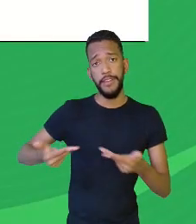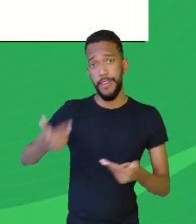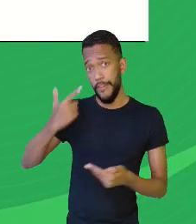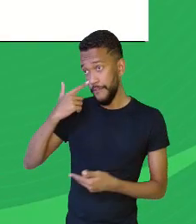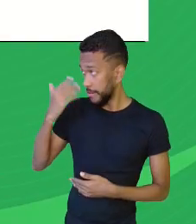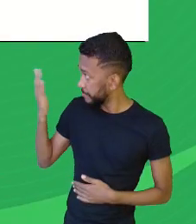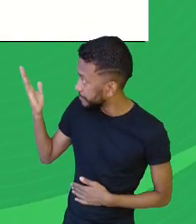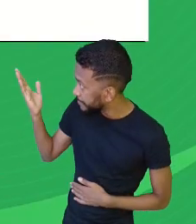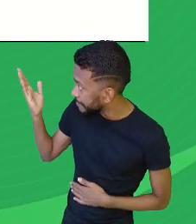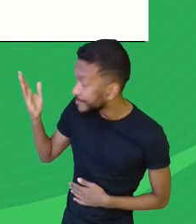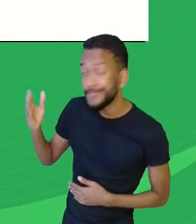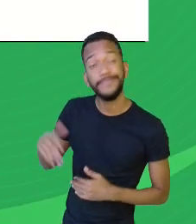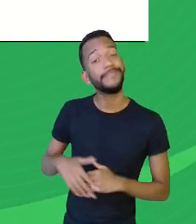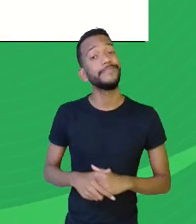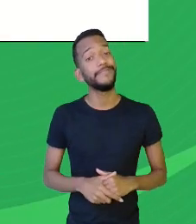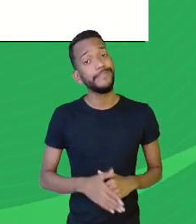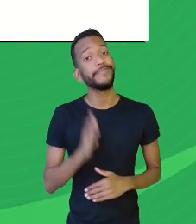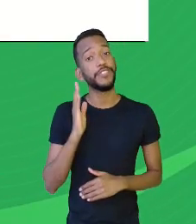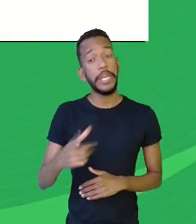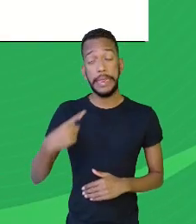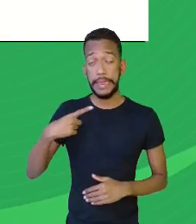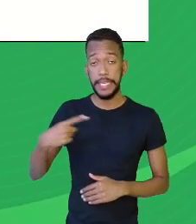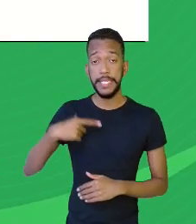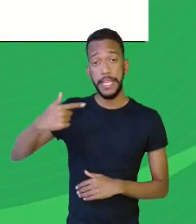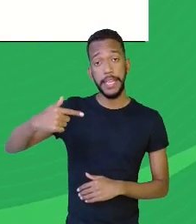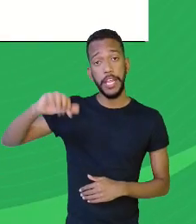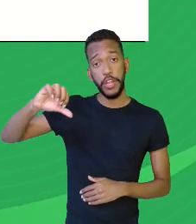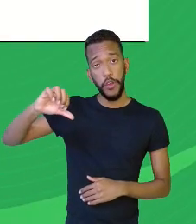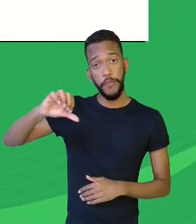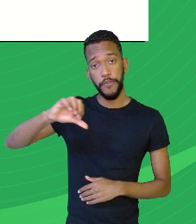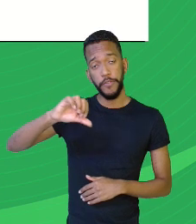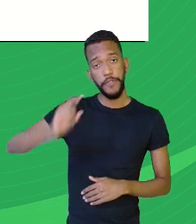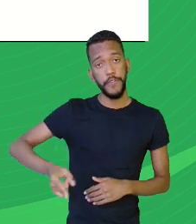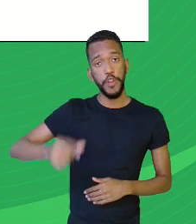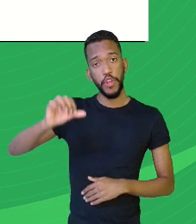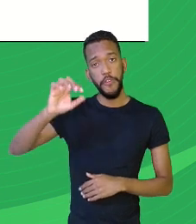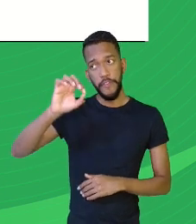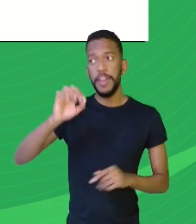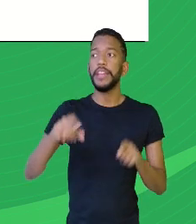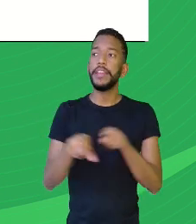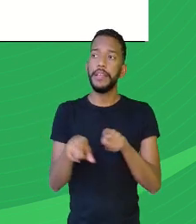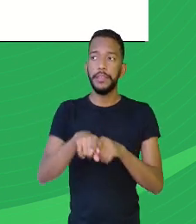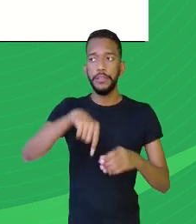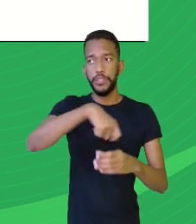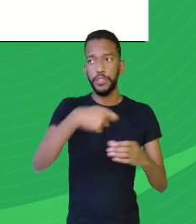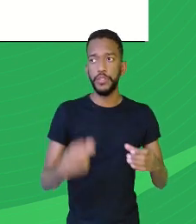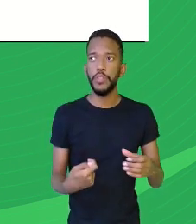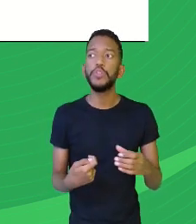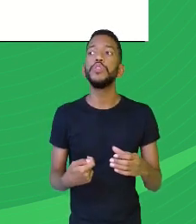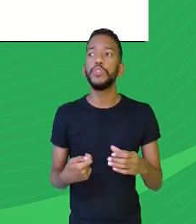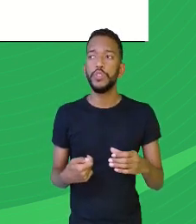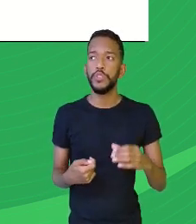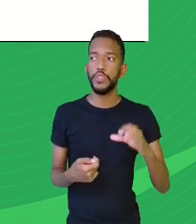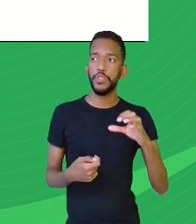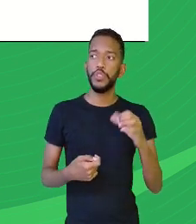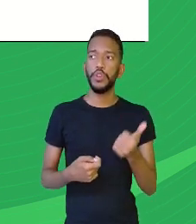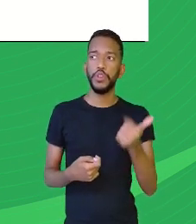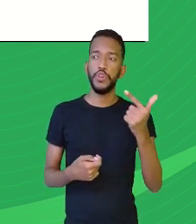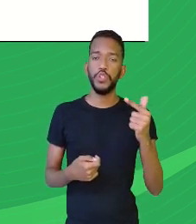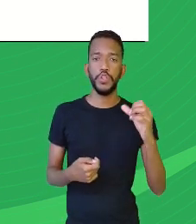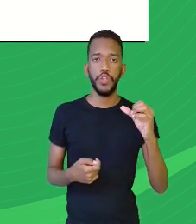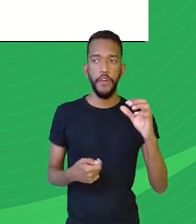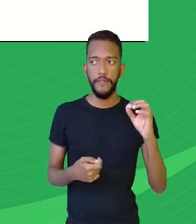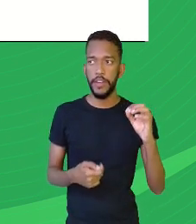A mochila que custou R$ 79,90 e o estojo que custou R$ 12,90. Para me